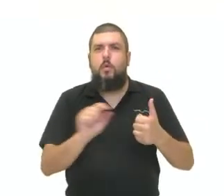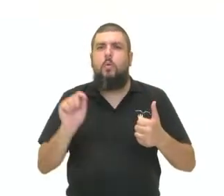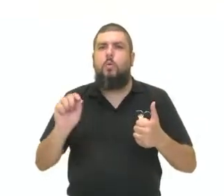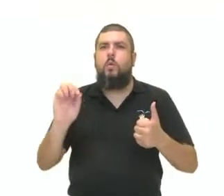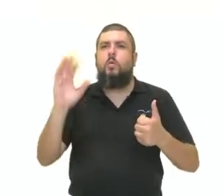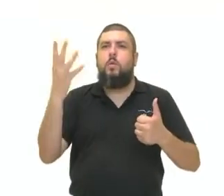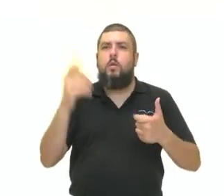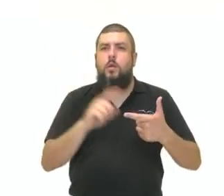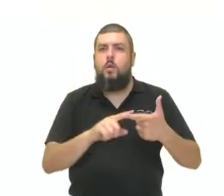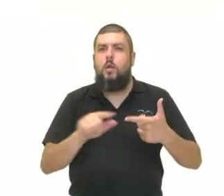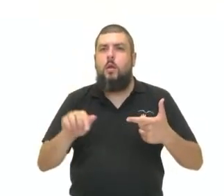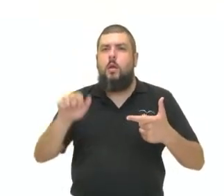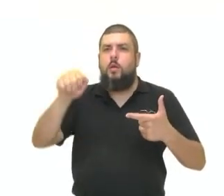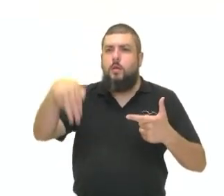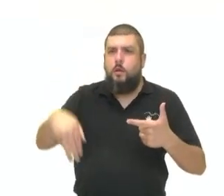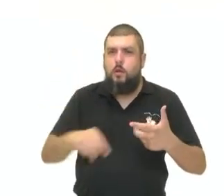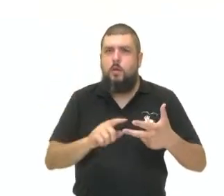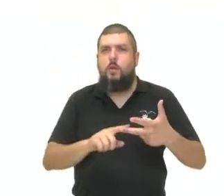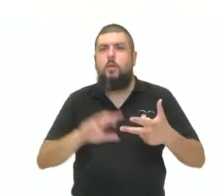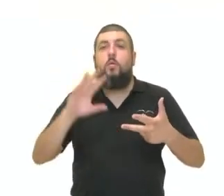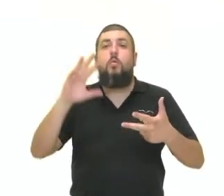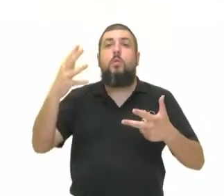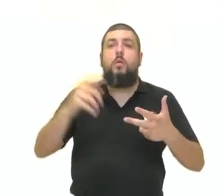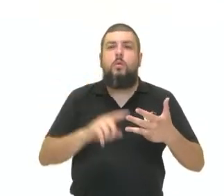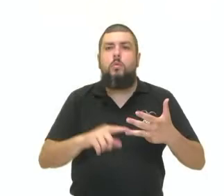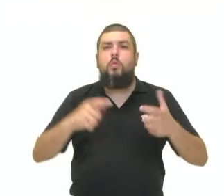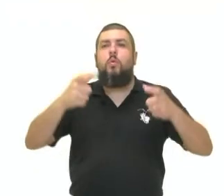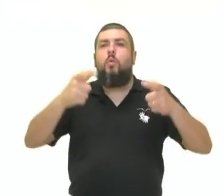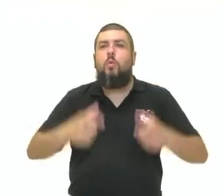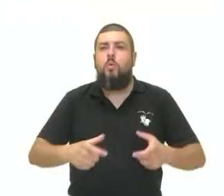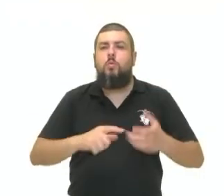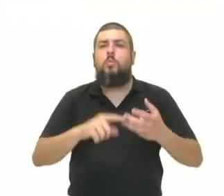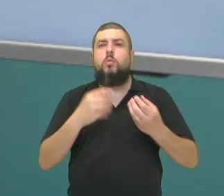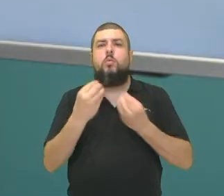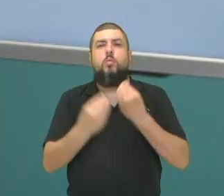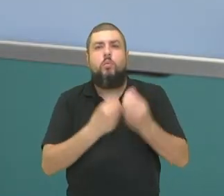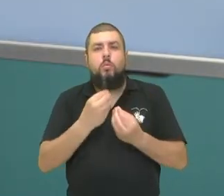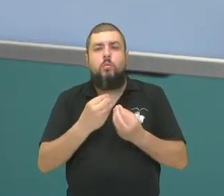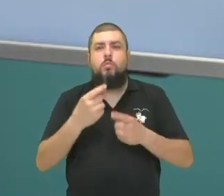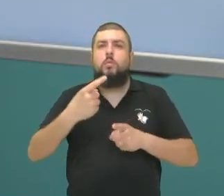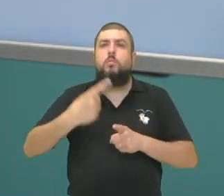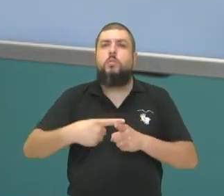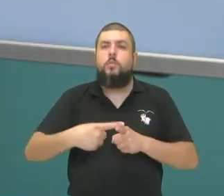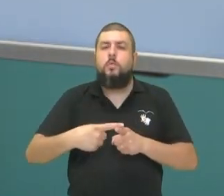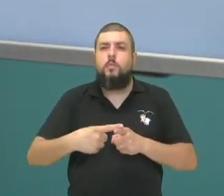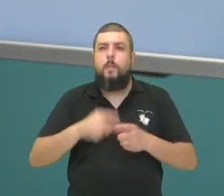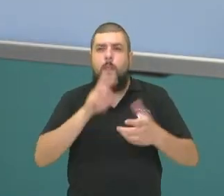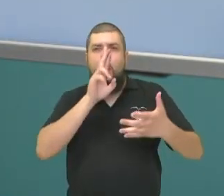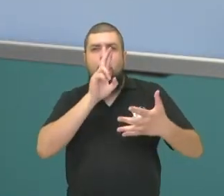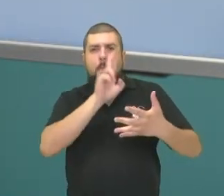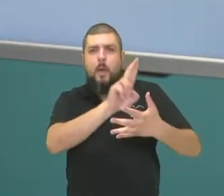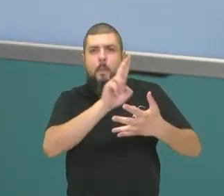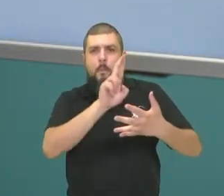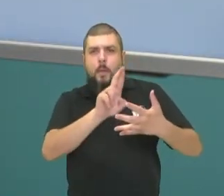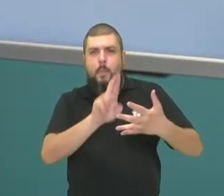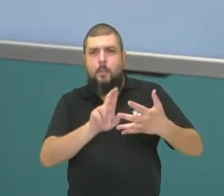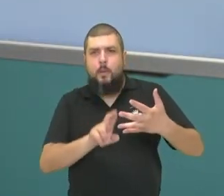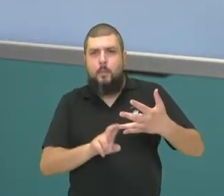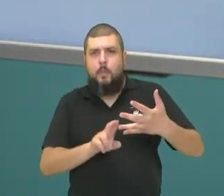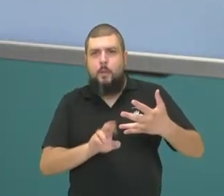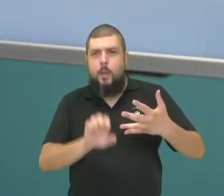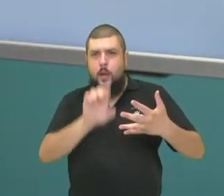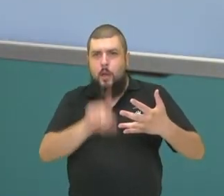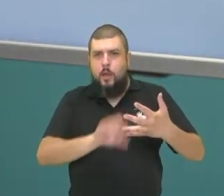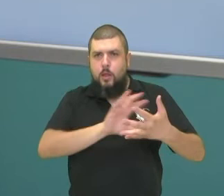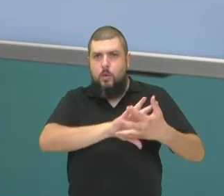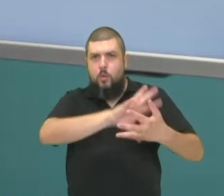quem, quando, onde, como e por quê. O lead responde a essas 6 perguntas. Se você